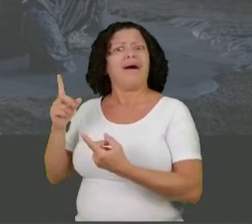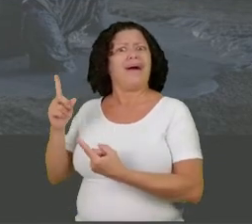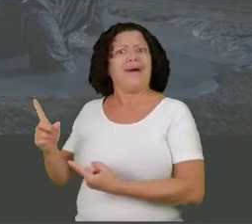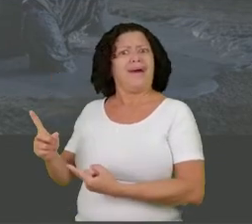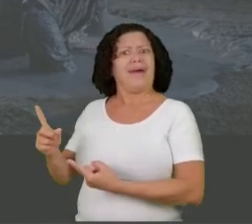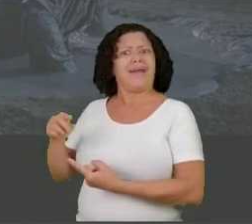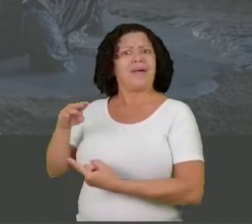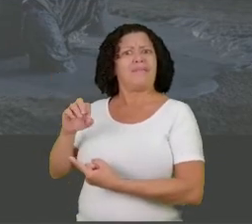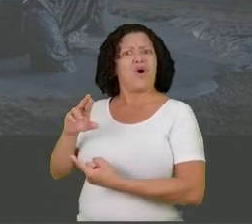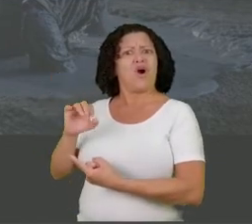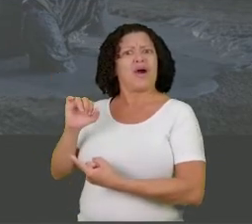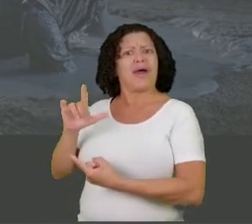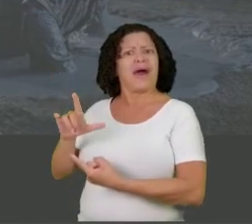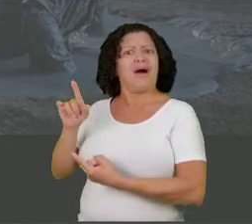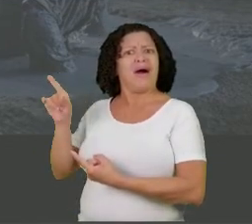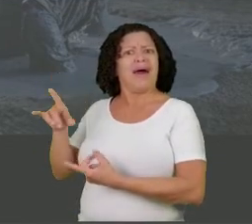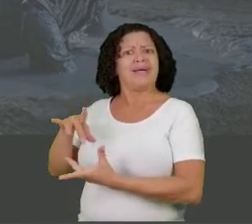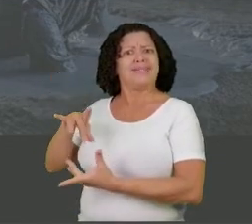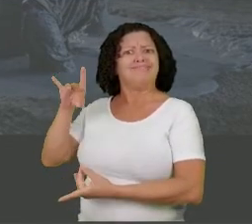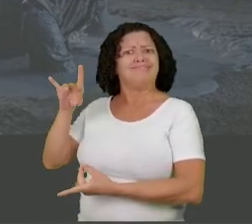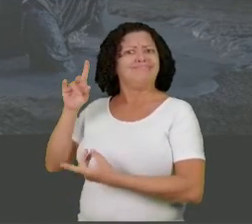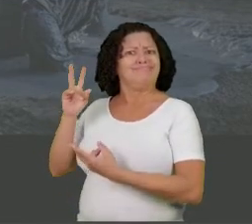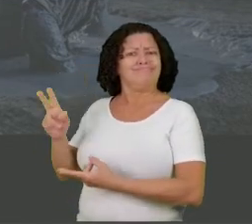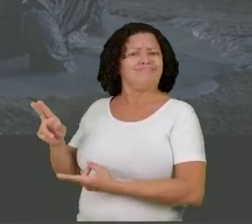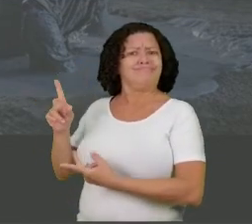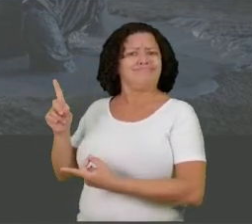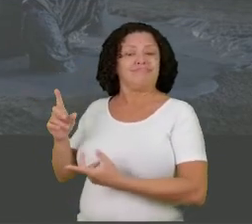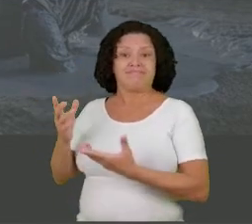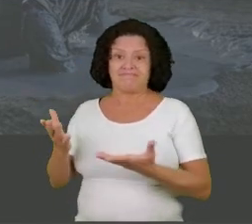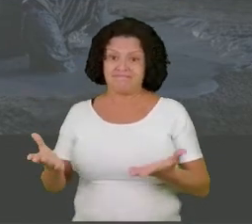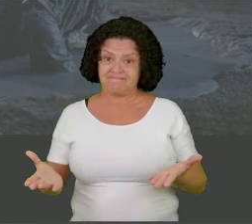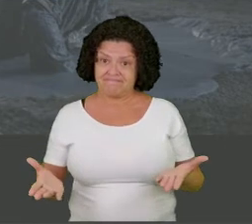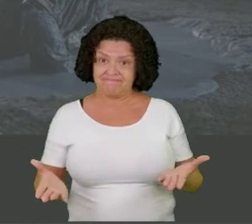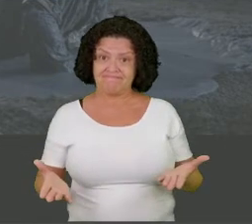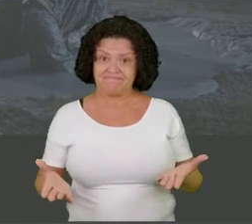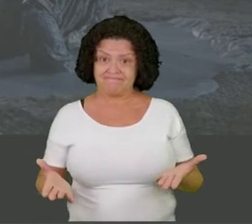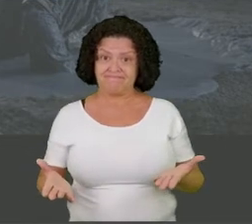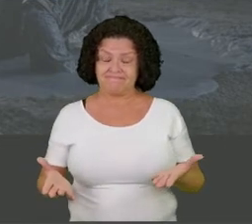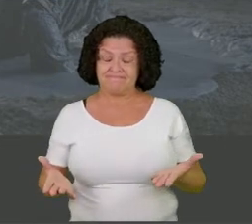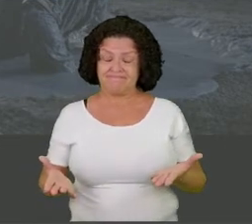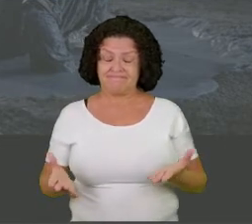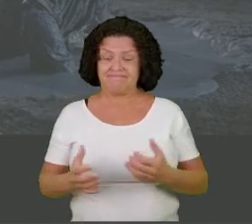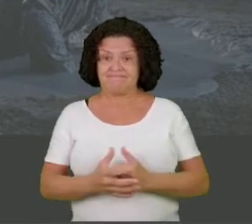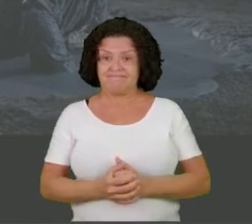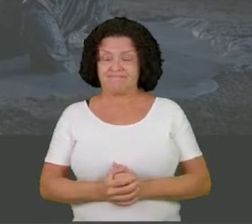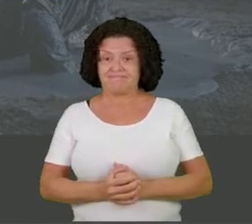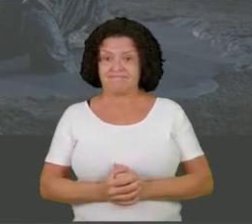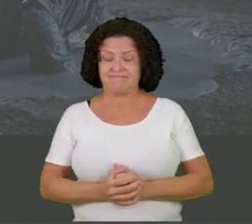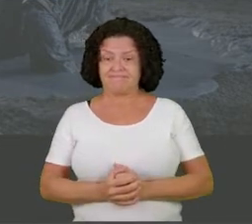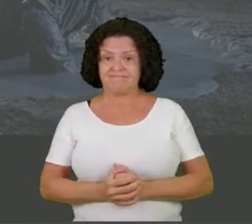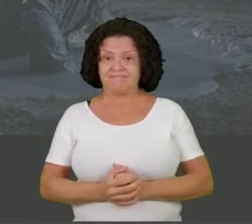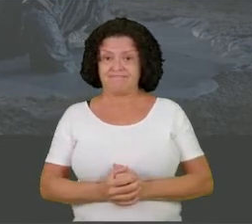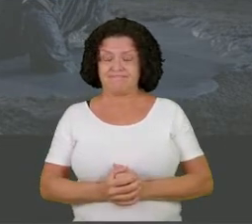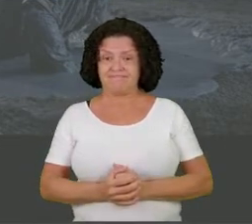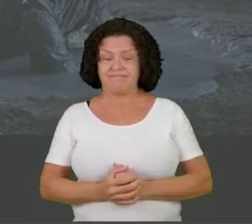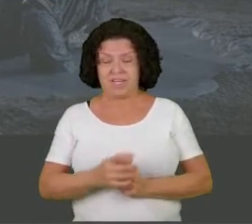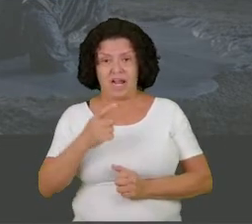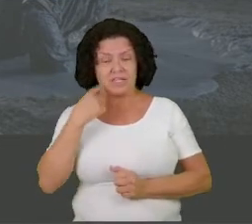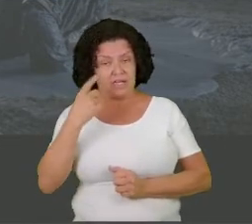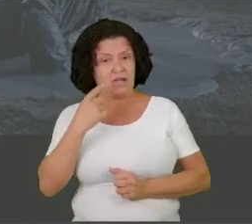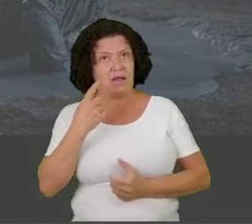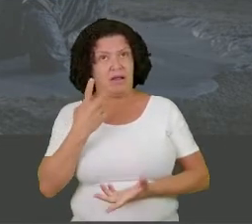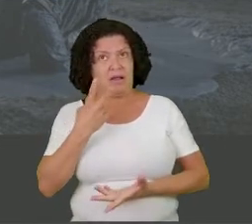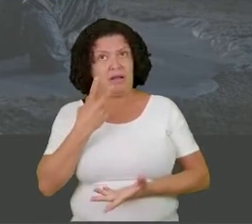com essa mesma qualidade moral e espiritual. Então, apesar de